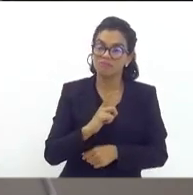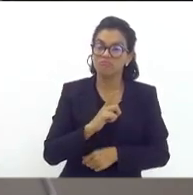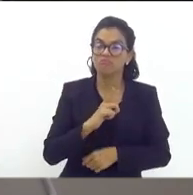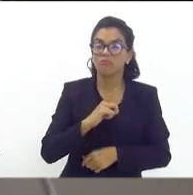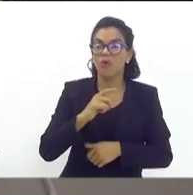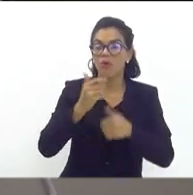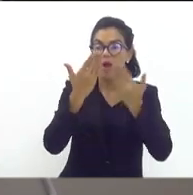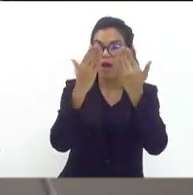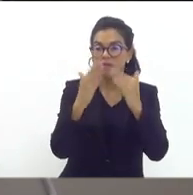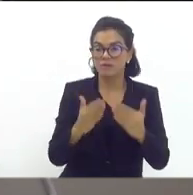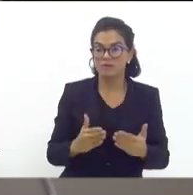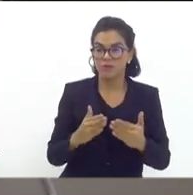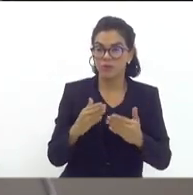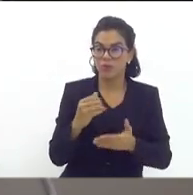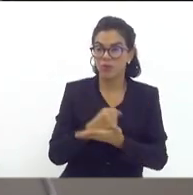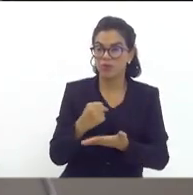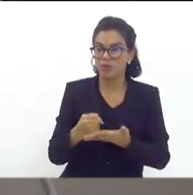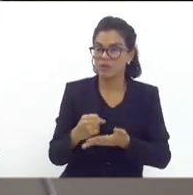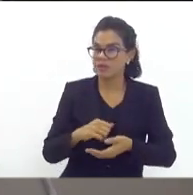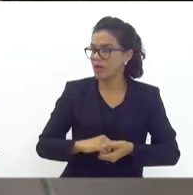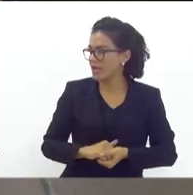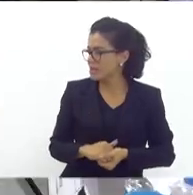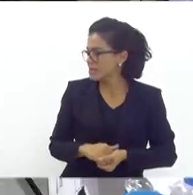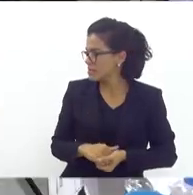revisitação do contrato